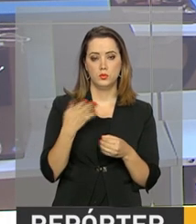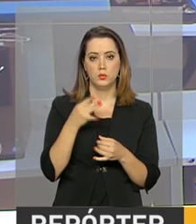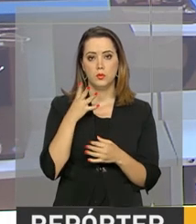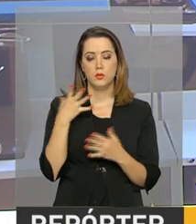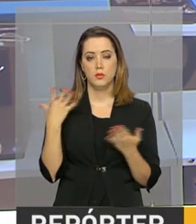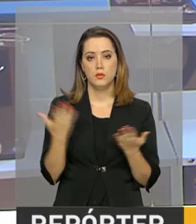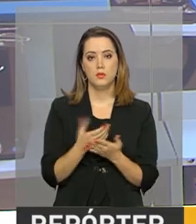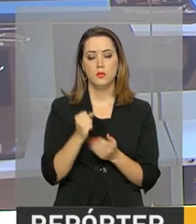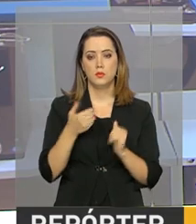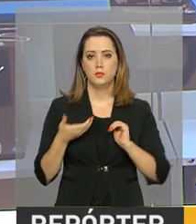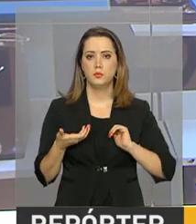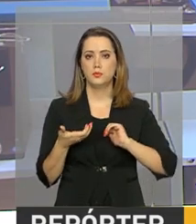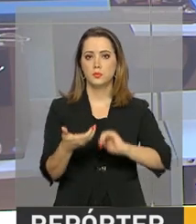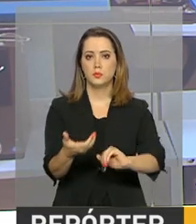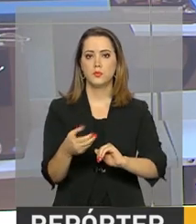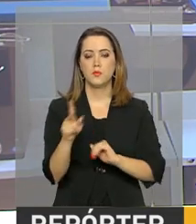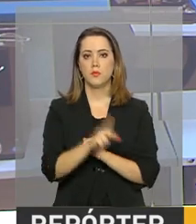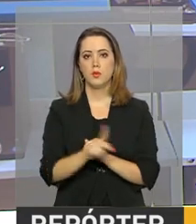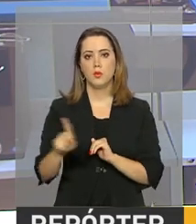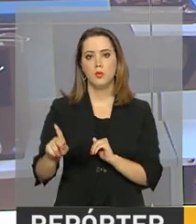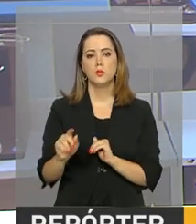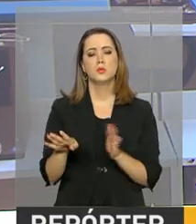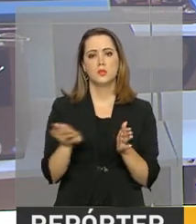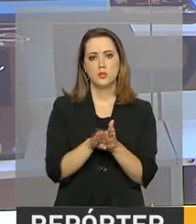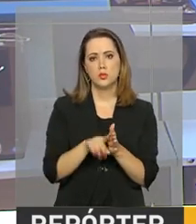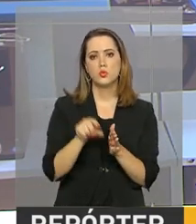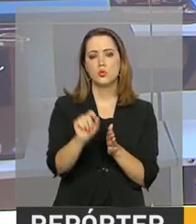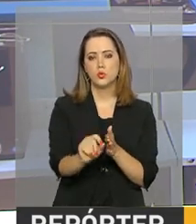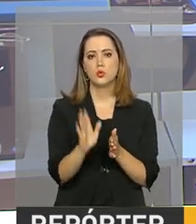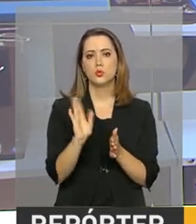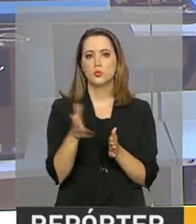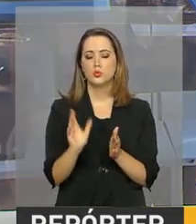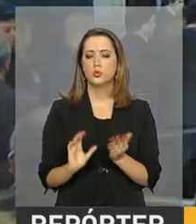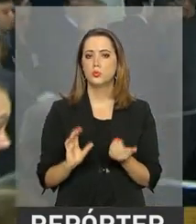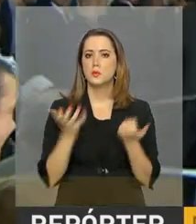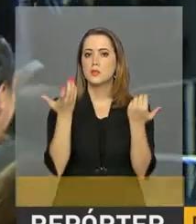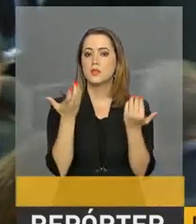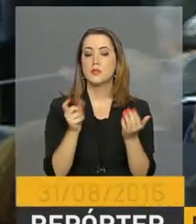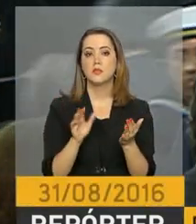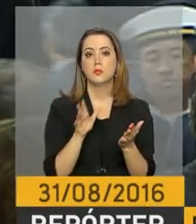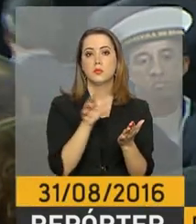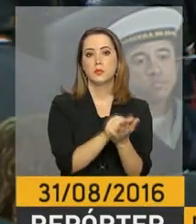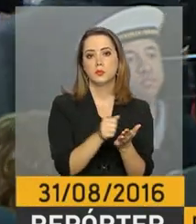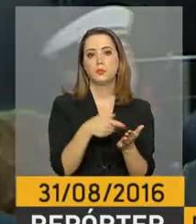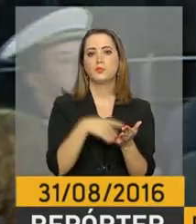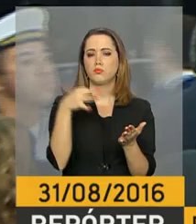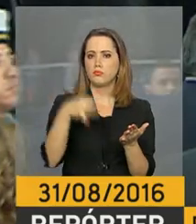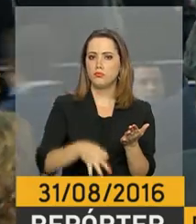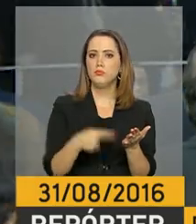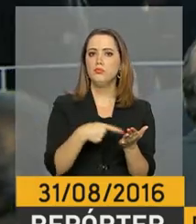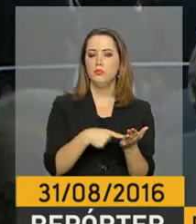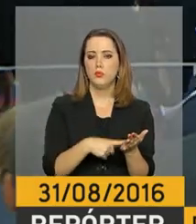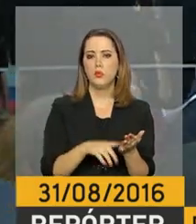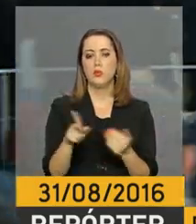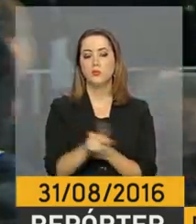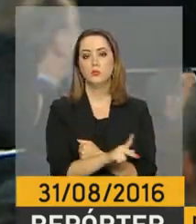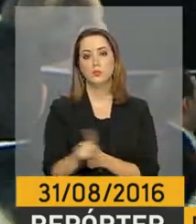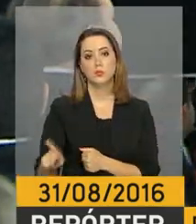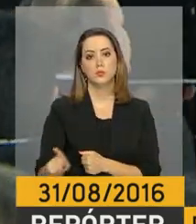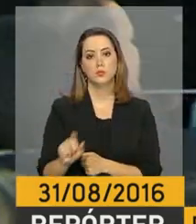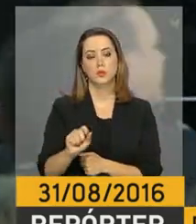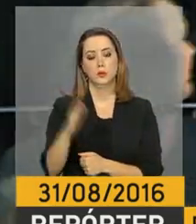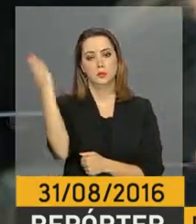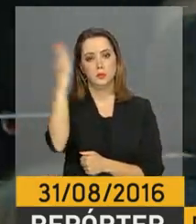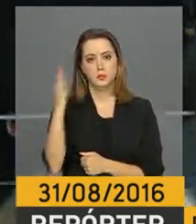vamos direto ao Congresso Nacional. Michel Temer chegou agora há pouco para a cerimônia em que será empossado oficialmente no cargo de presidente